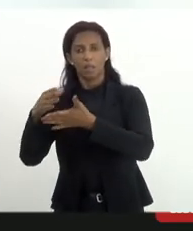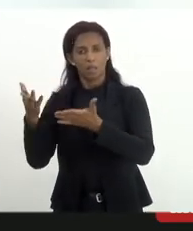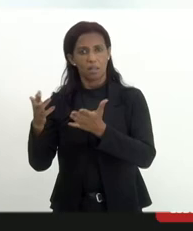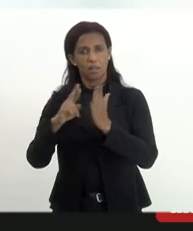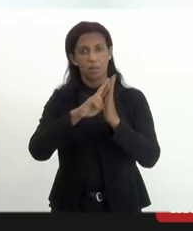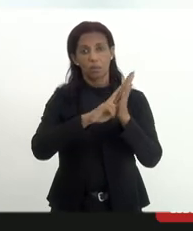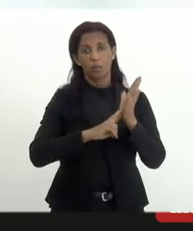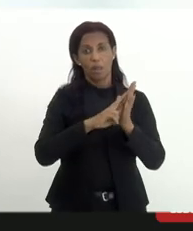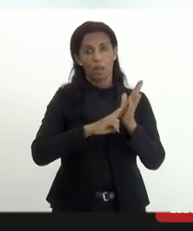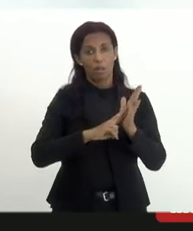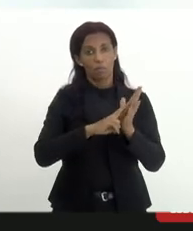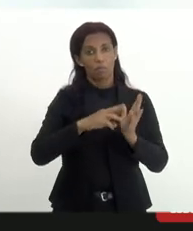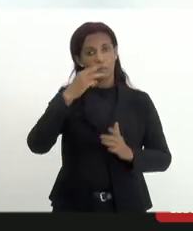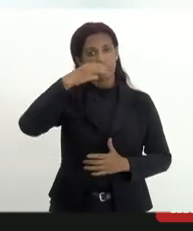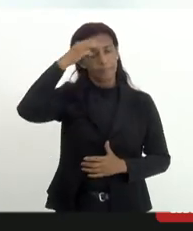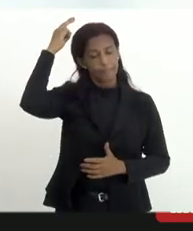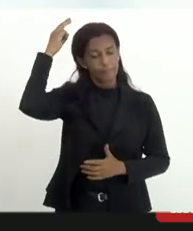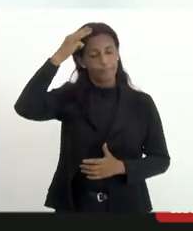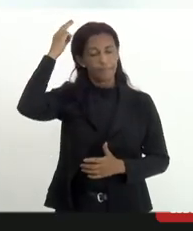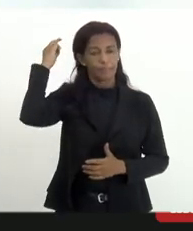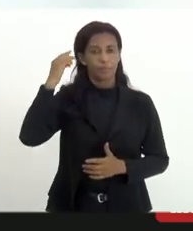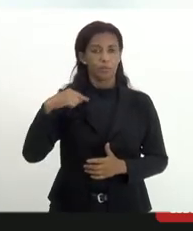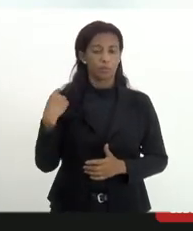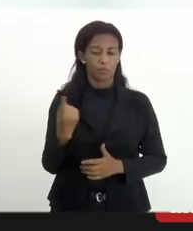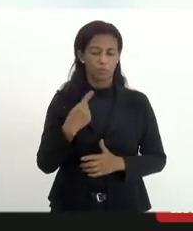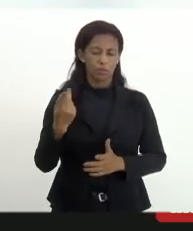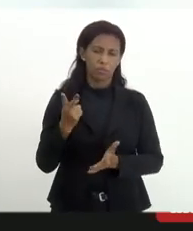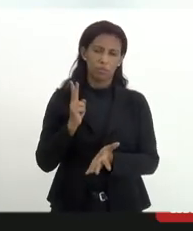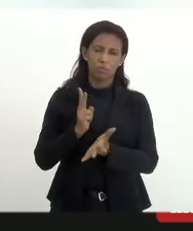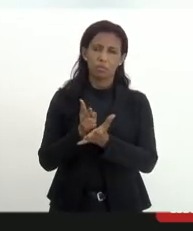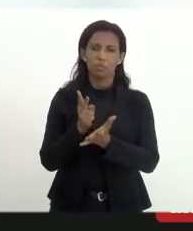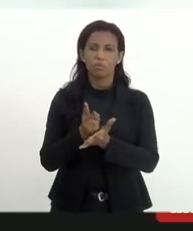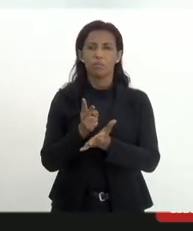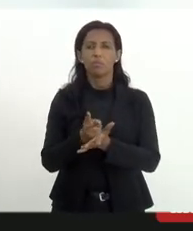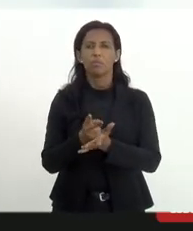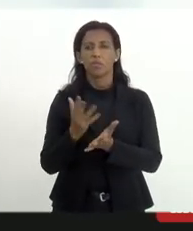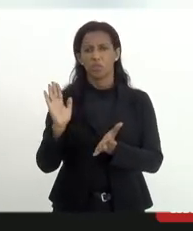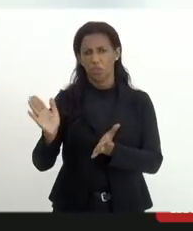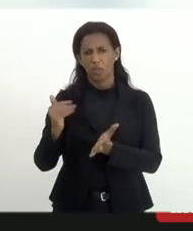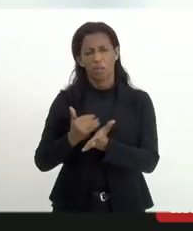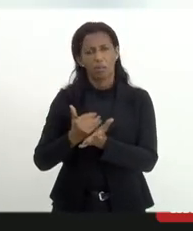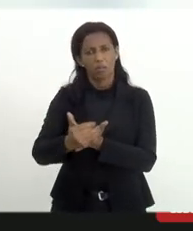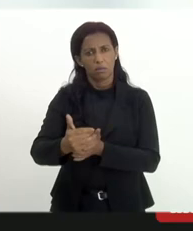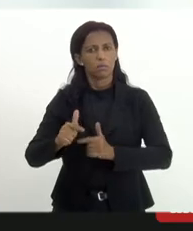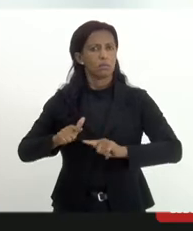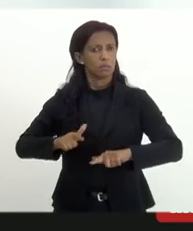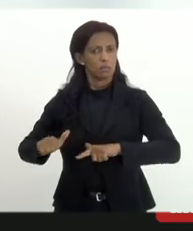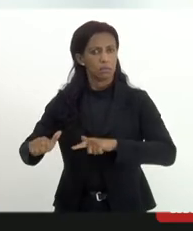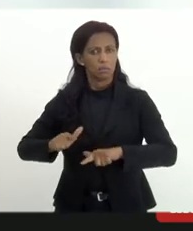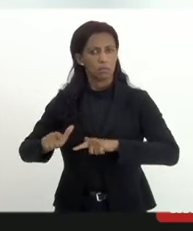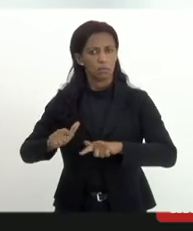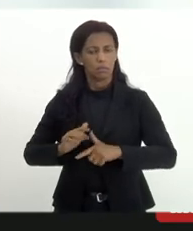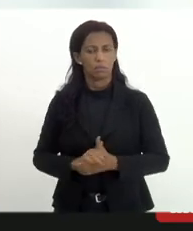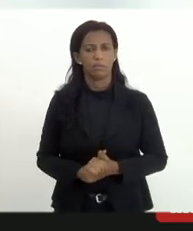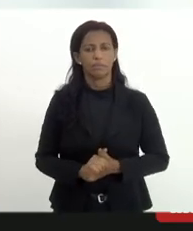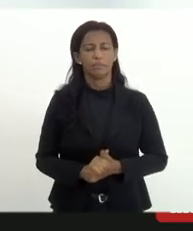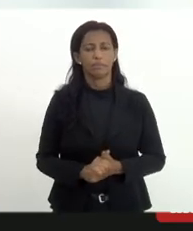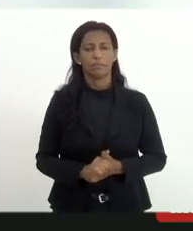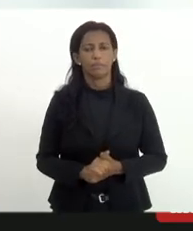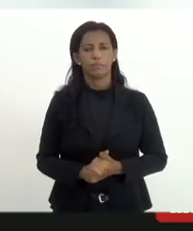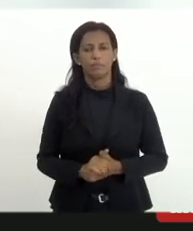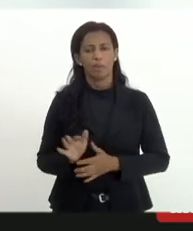relator, nós vamos dar continuidade, que já começou esse trabalho, à